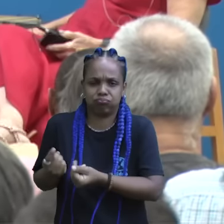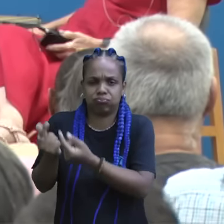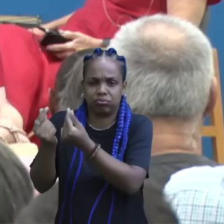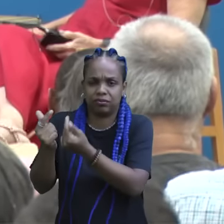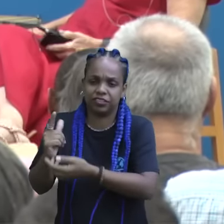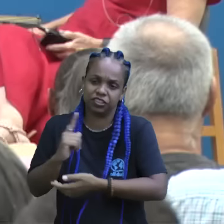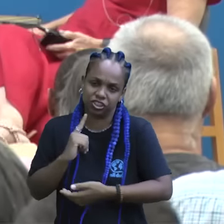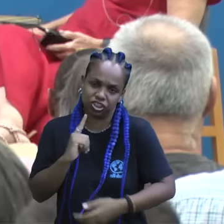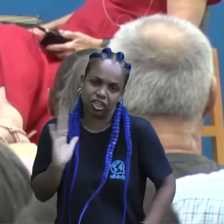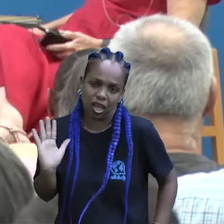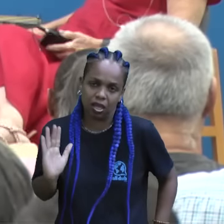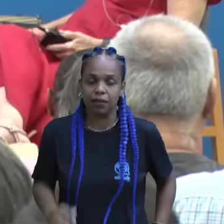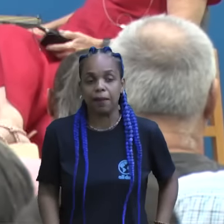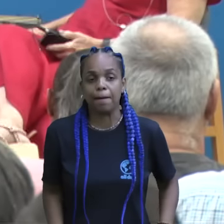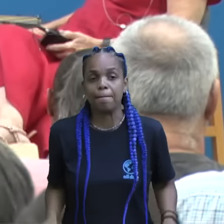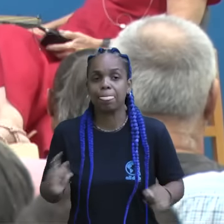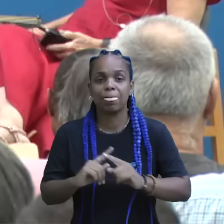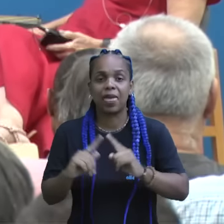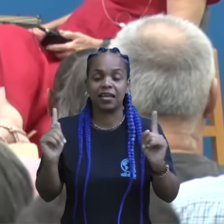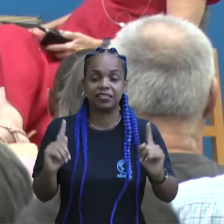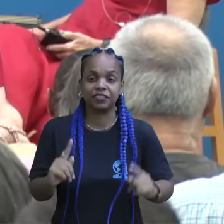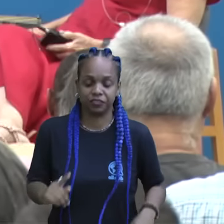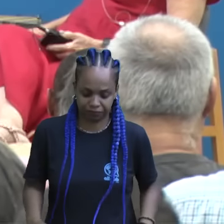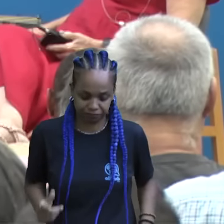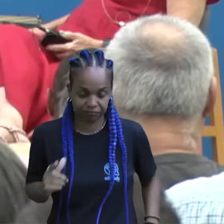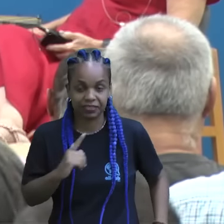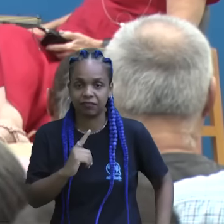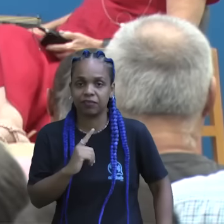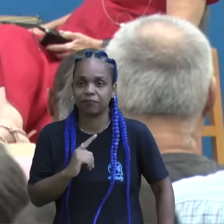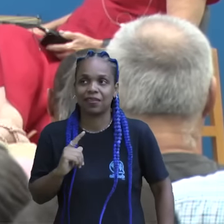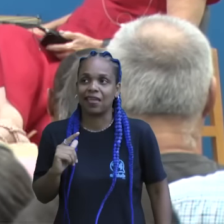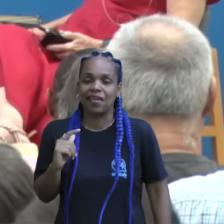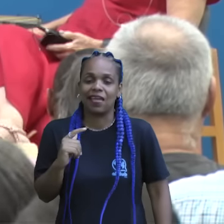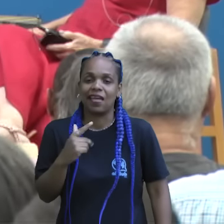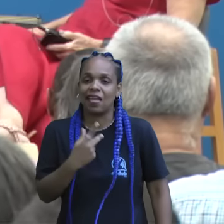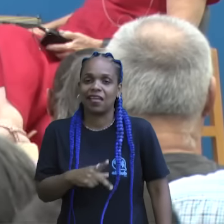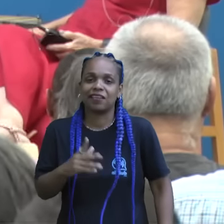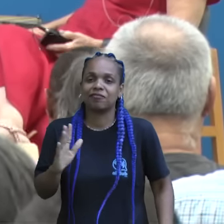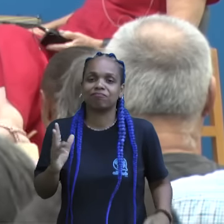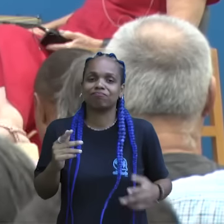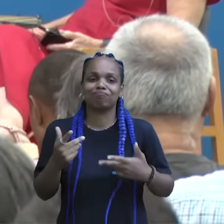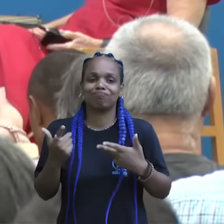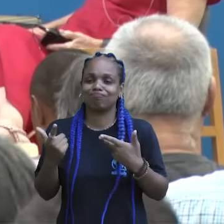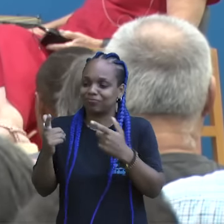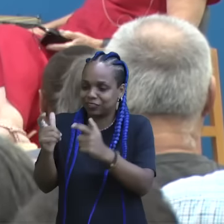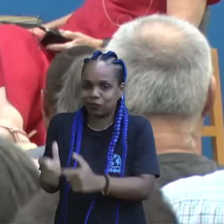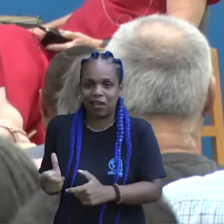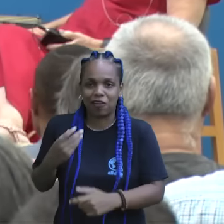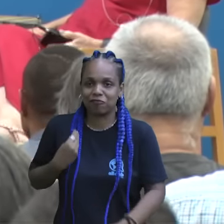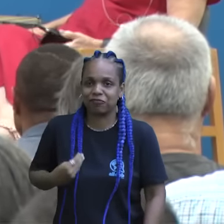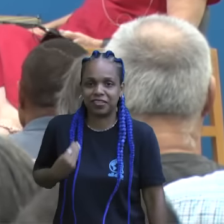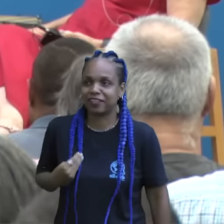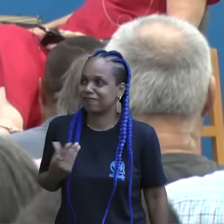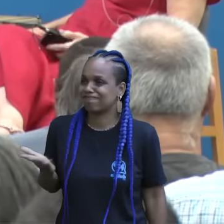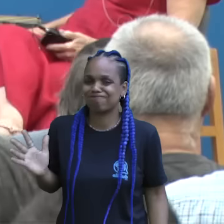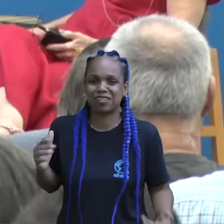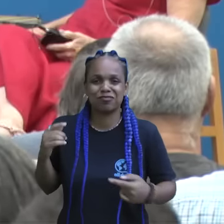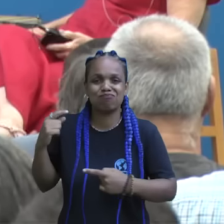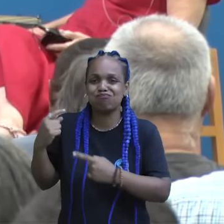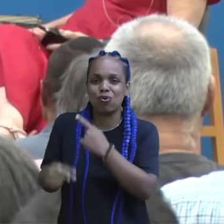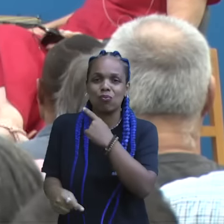naquele local e nem vivia naquele local. Em segundo lugar, a questão do pai. Lima sempre teve